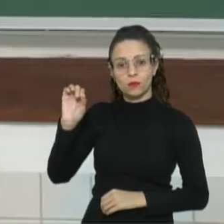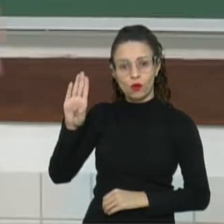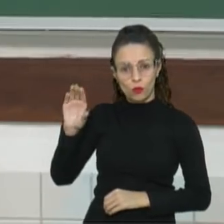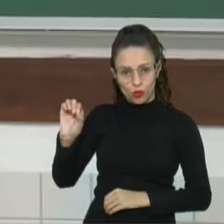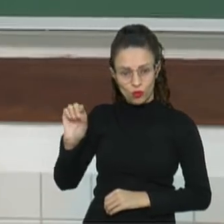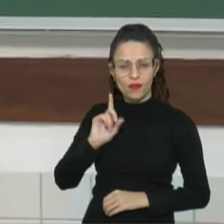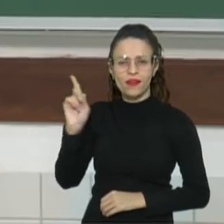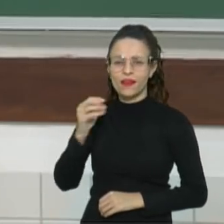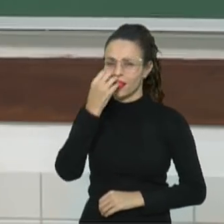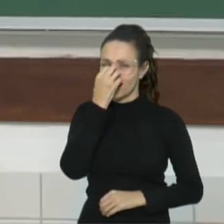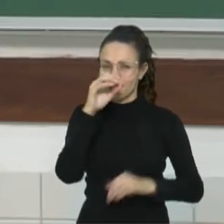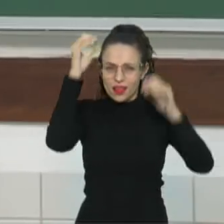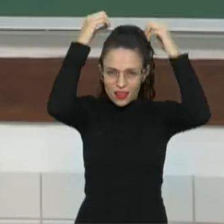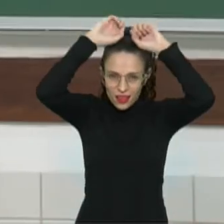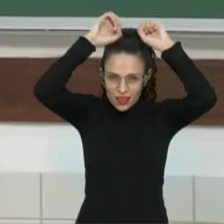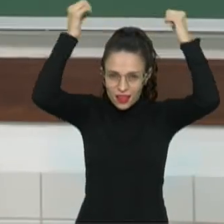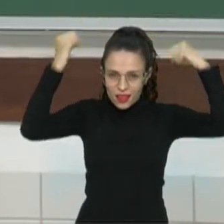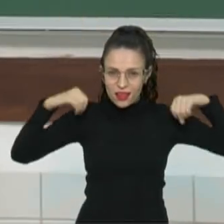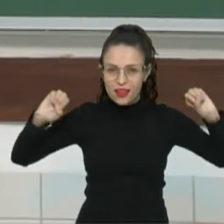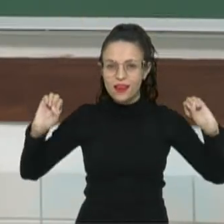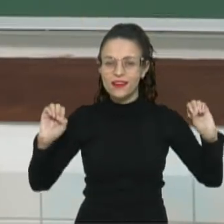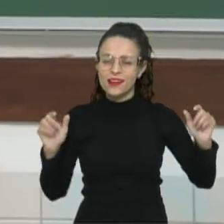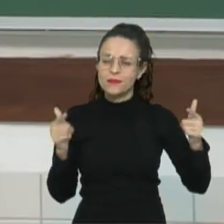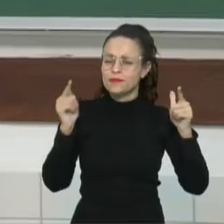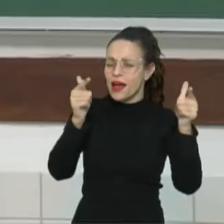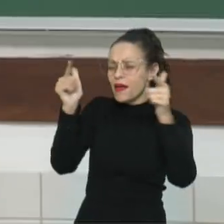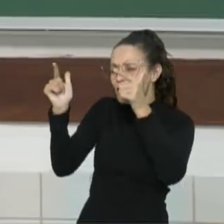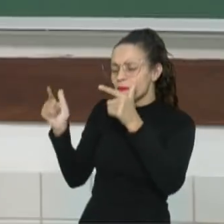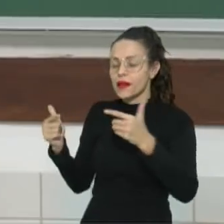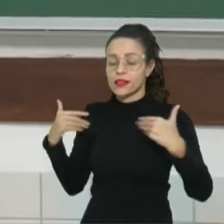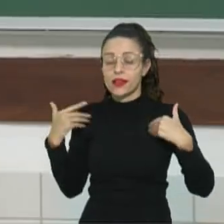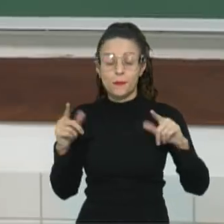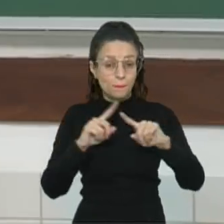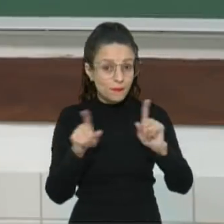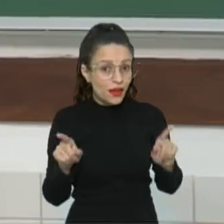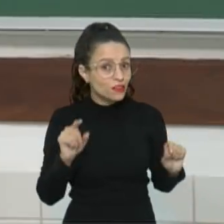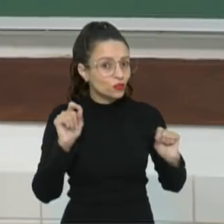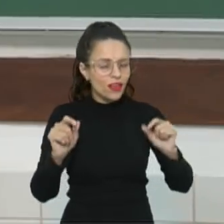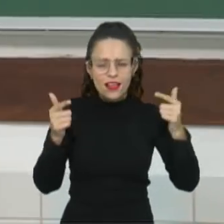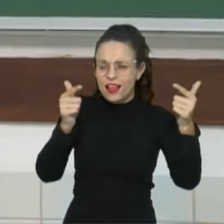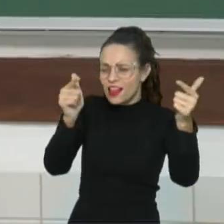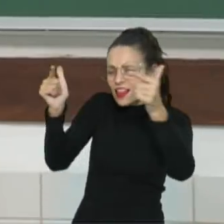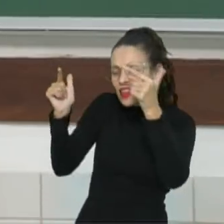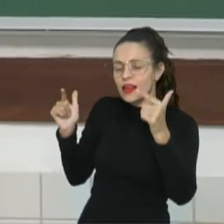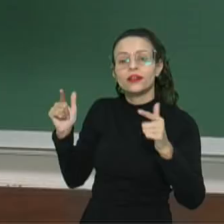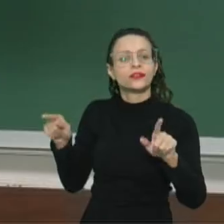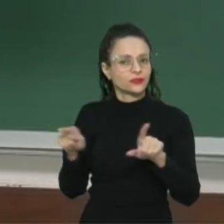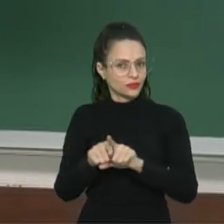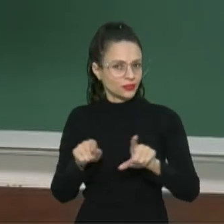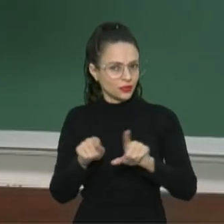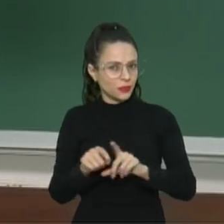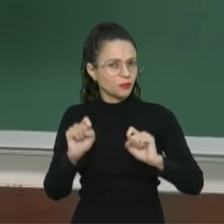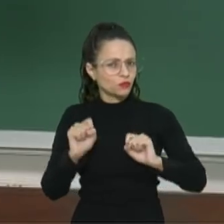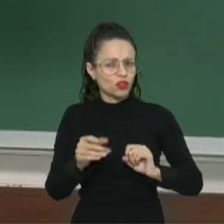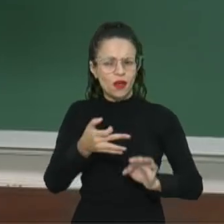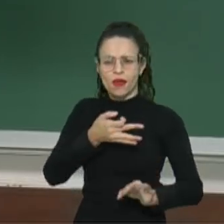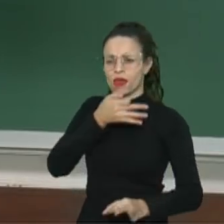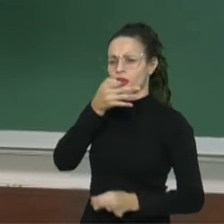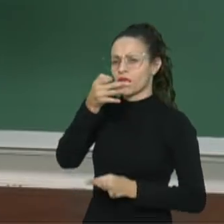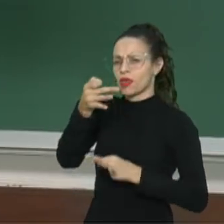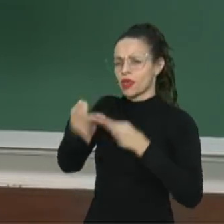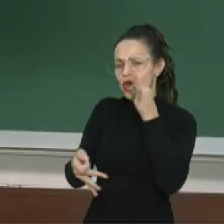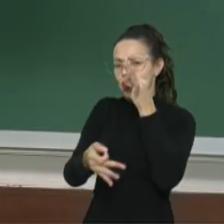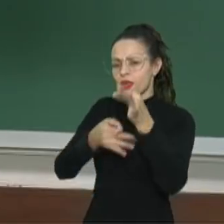lá para divertir, alegrar, só que ao mesmo tempo que ele brincava, alegrava e divertia, ele também podia fazer críticas,